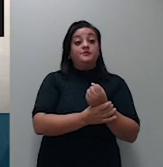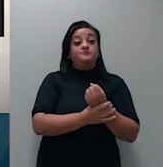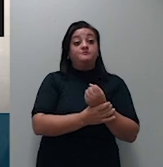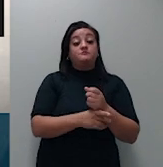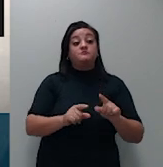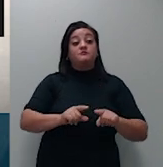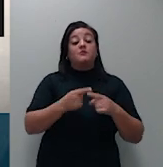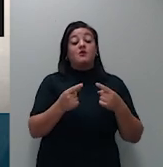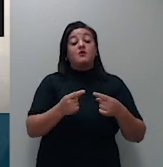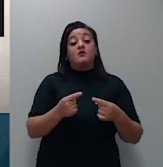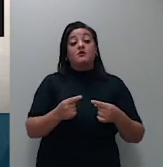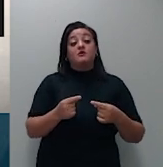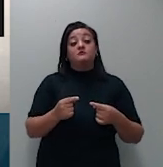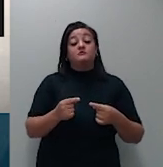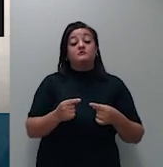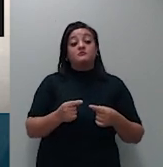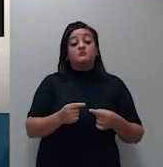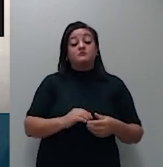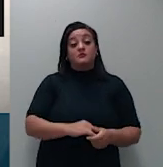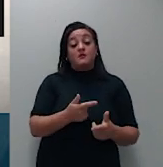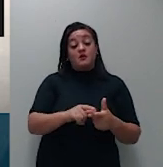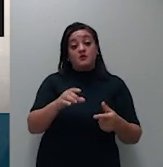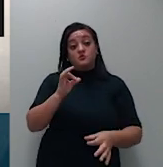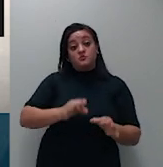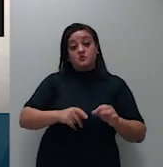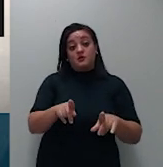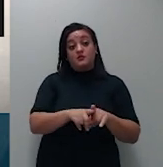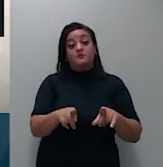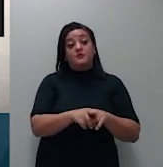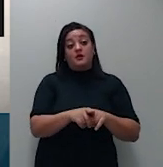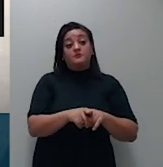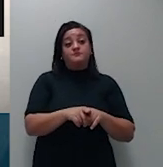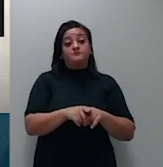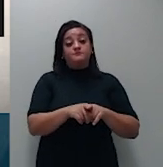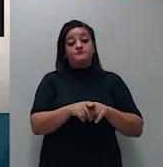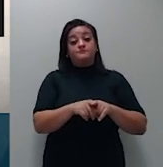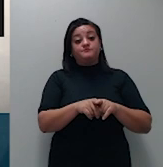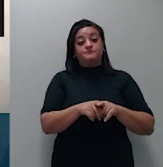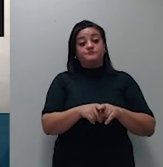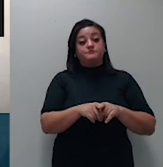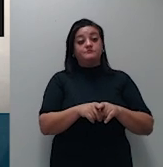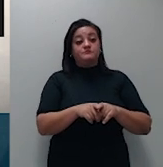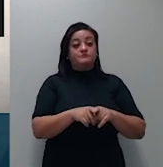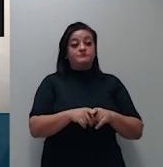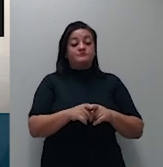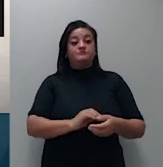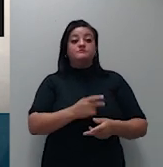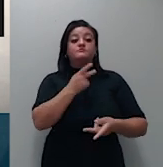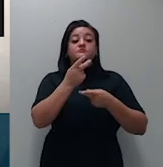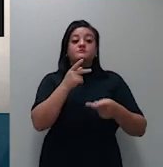judicial e o pedido que